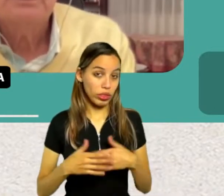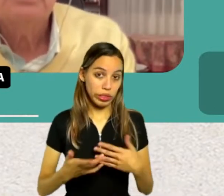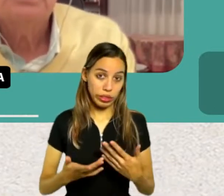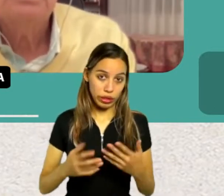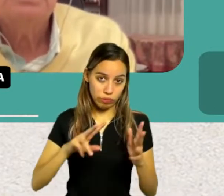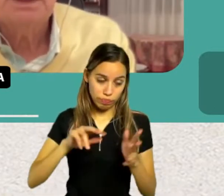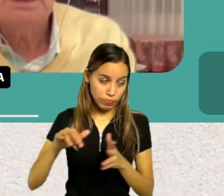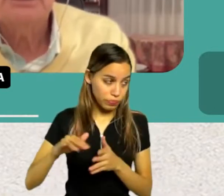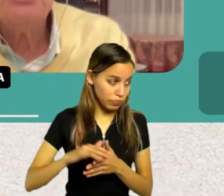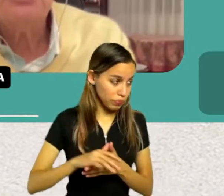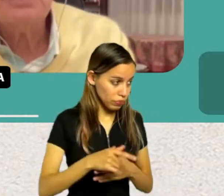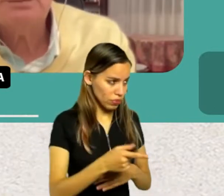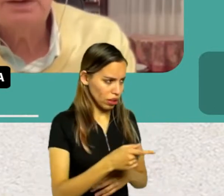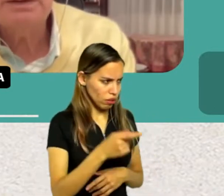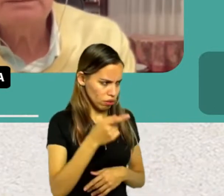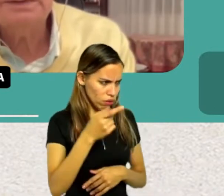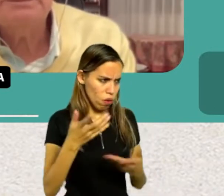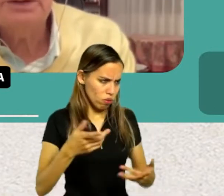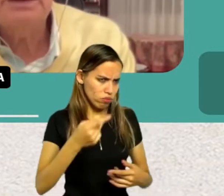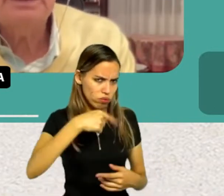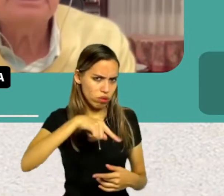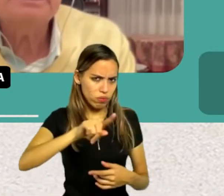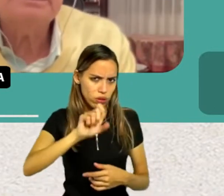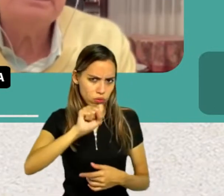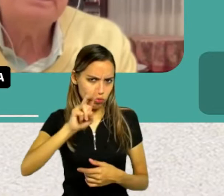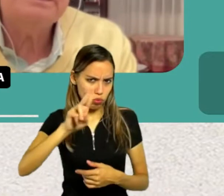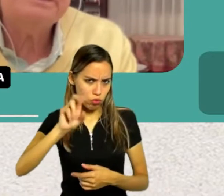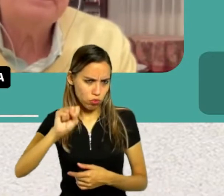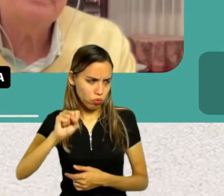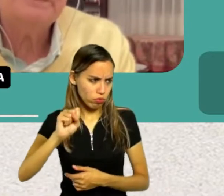Bem ou mal. O SUS é o maior